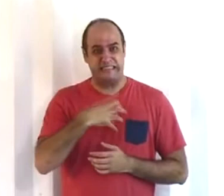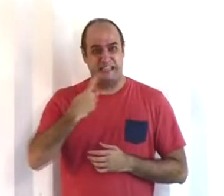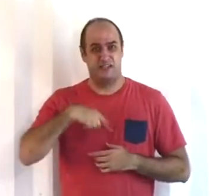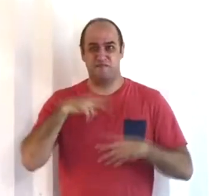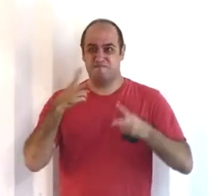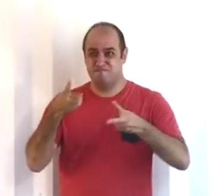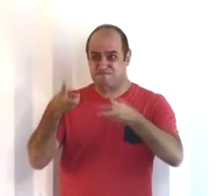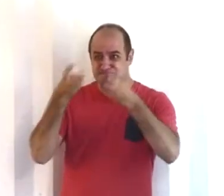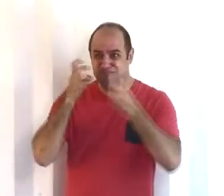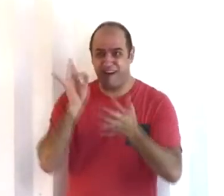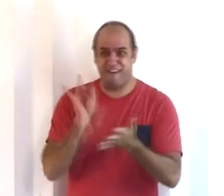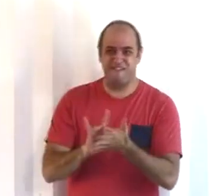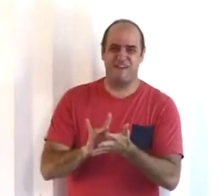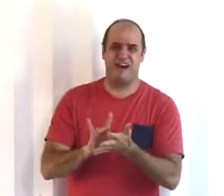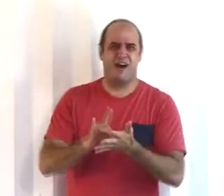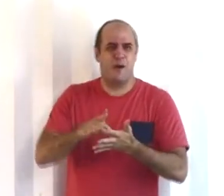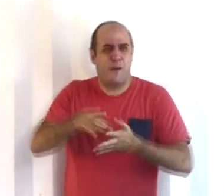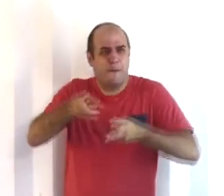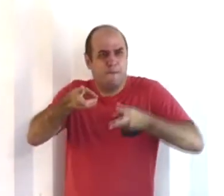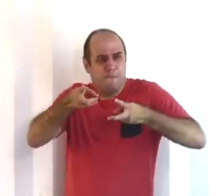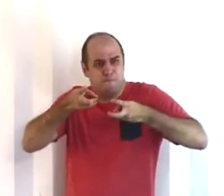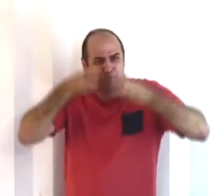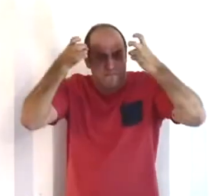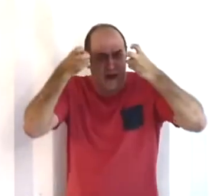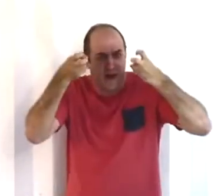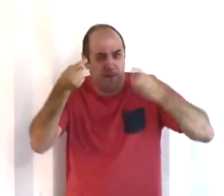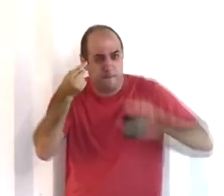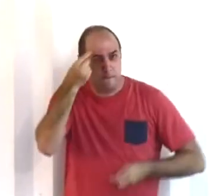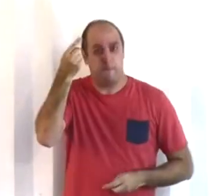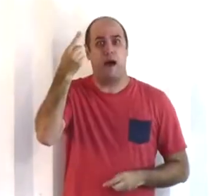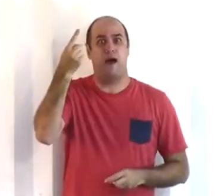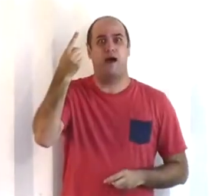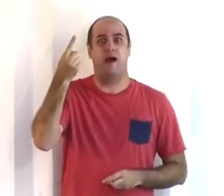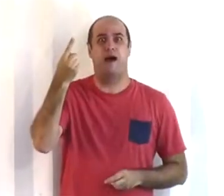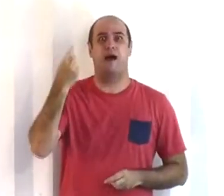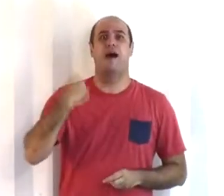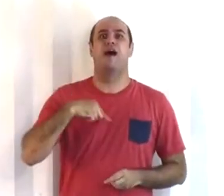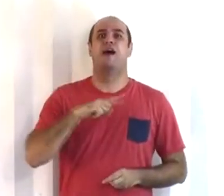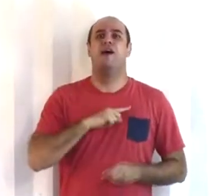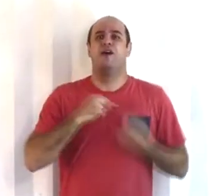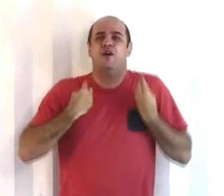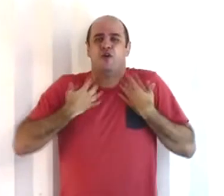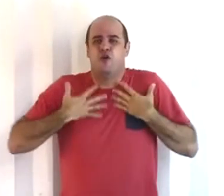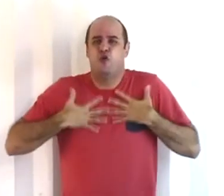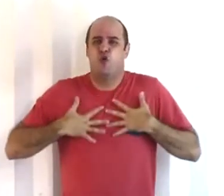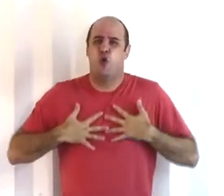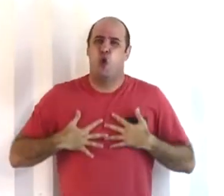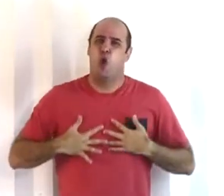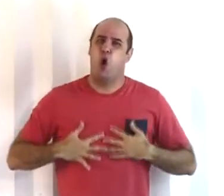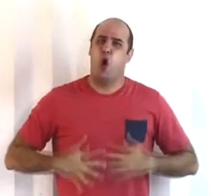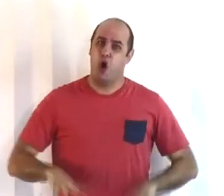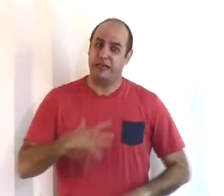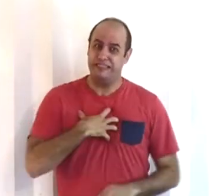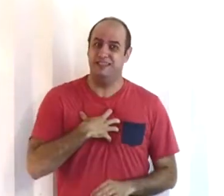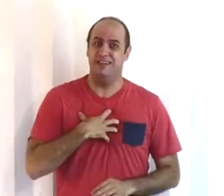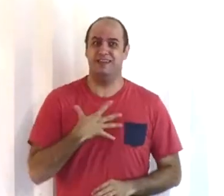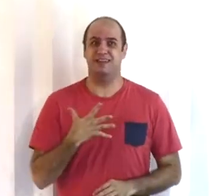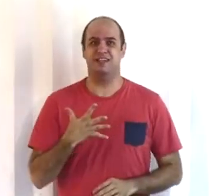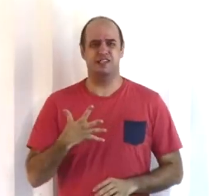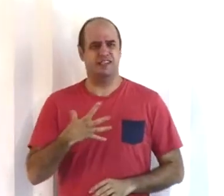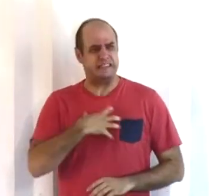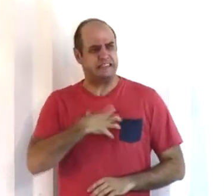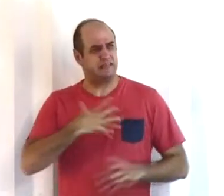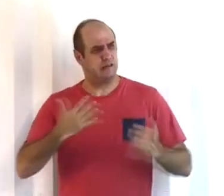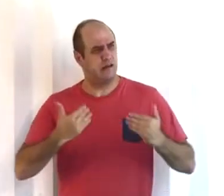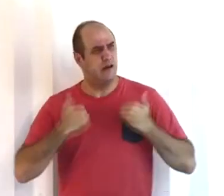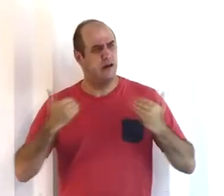clicado, se essa ficha cair na nossa cabeça, nós vamos descansar no Senhor com